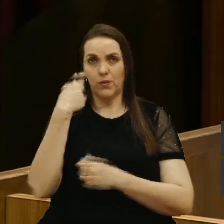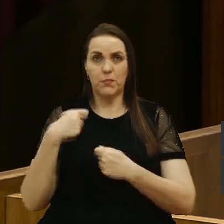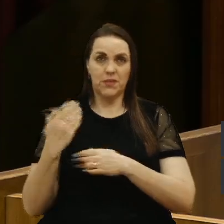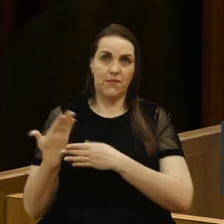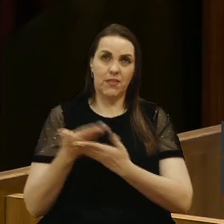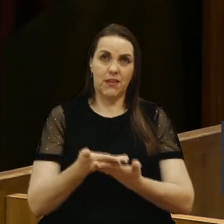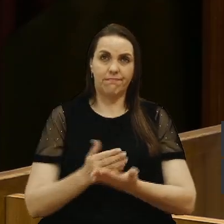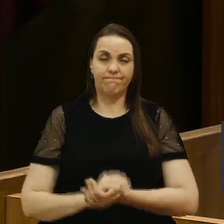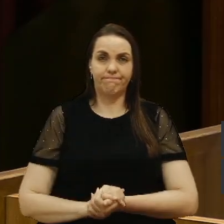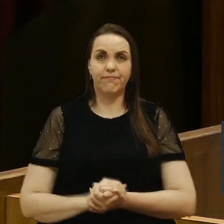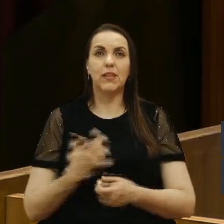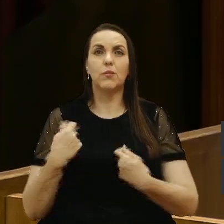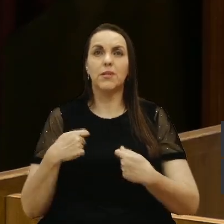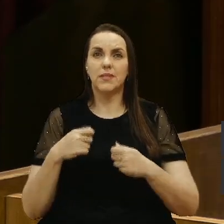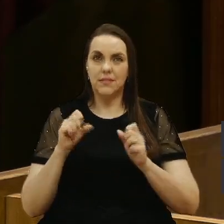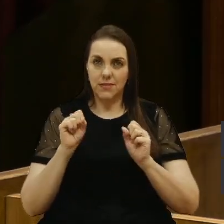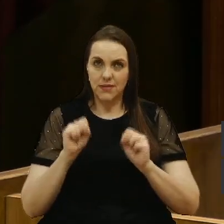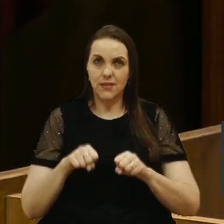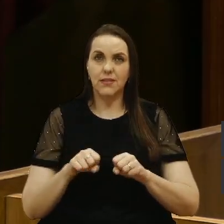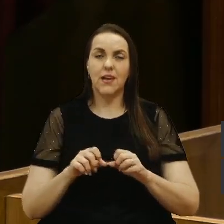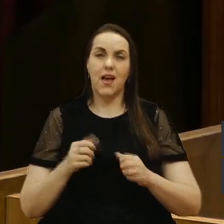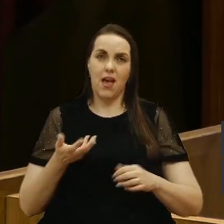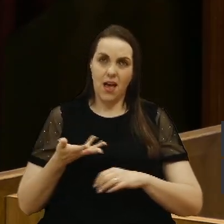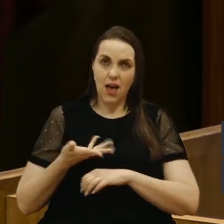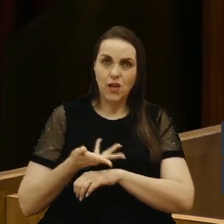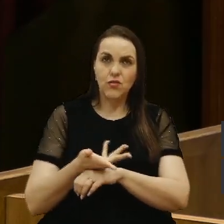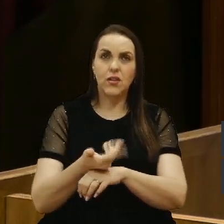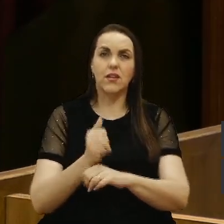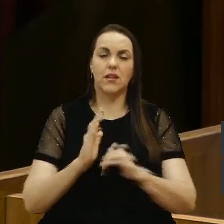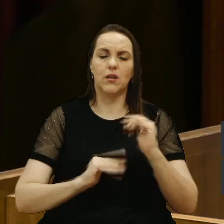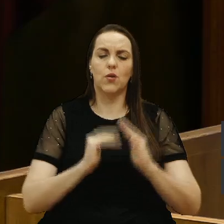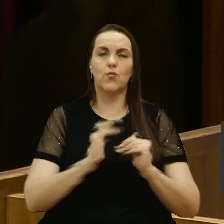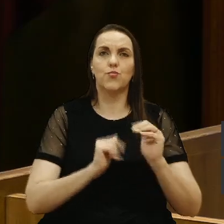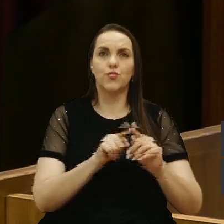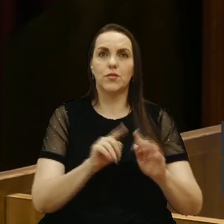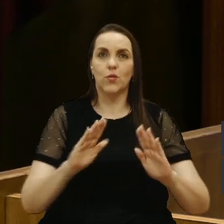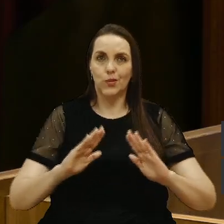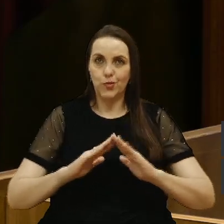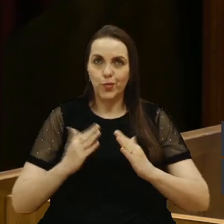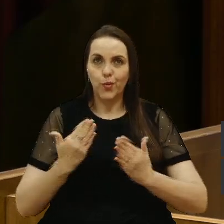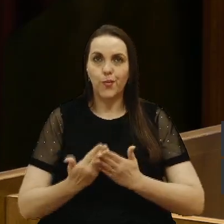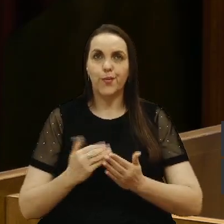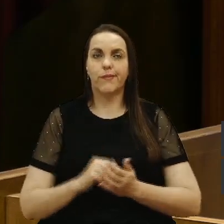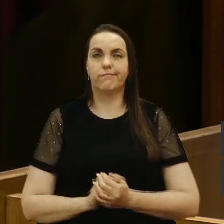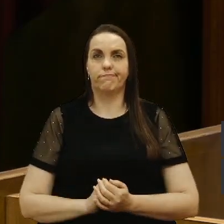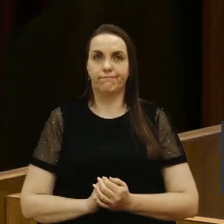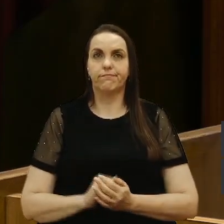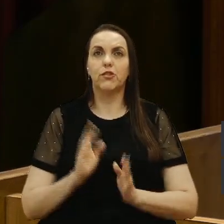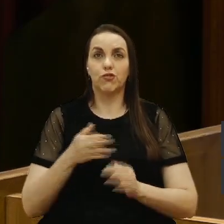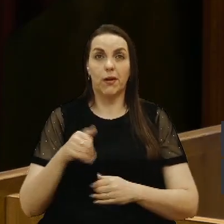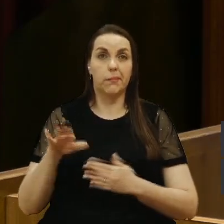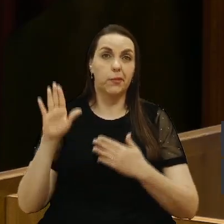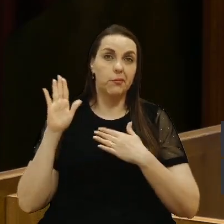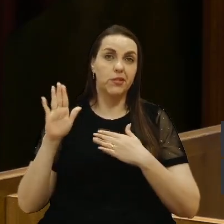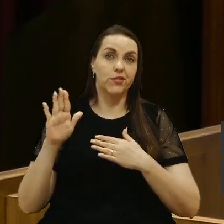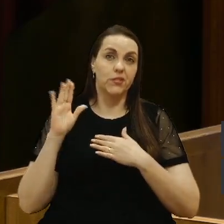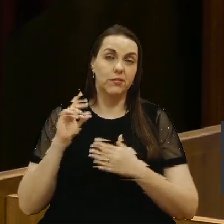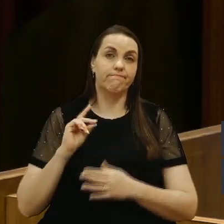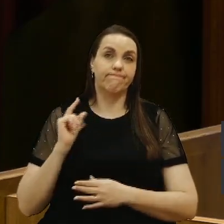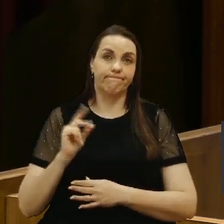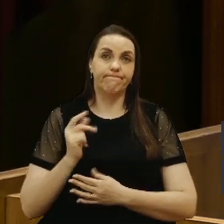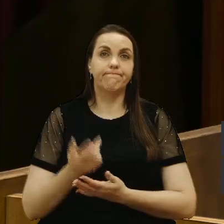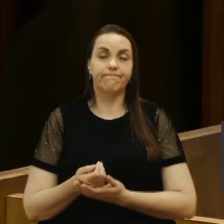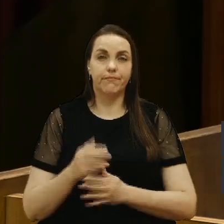gente precisa, sim, da agilidade para a construção da escola, que já foi prometida para